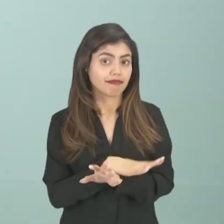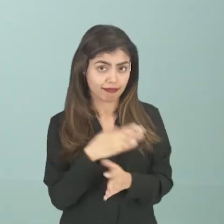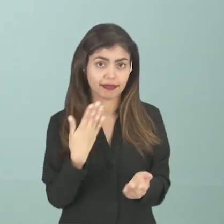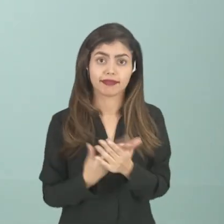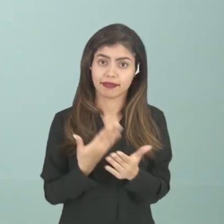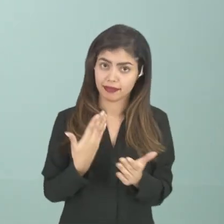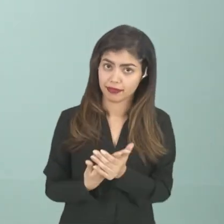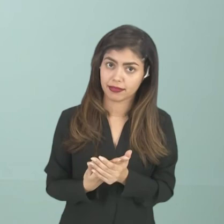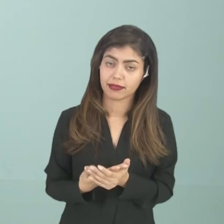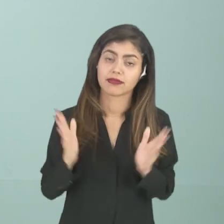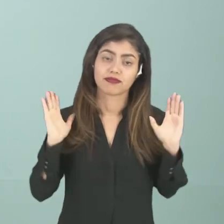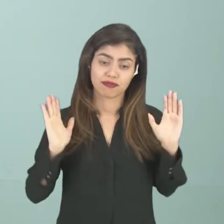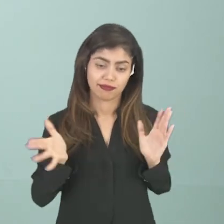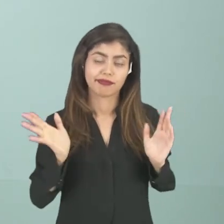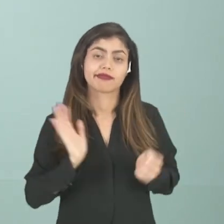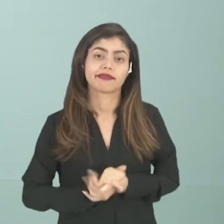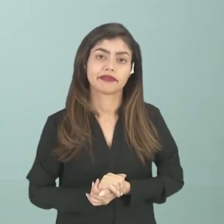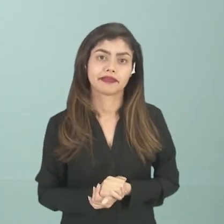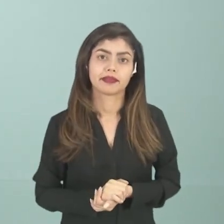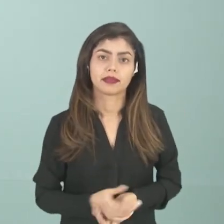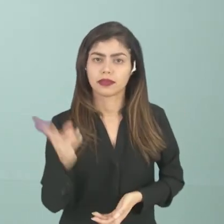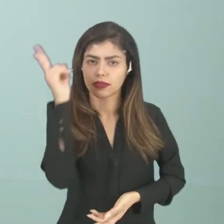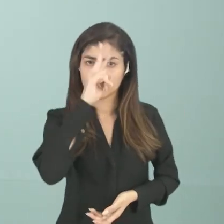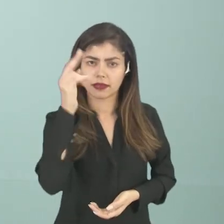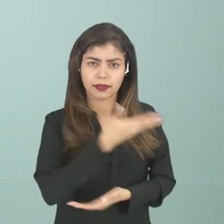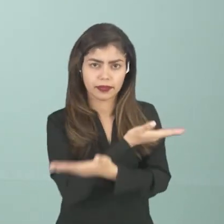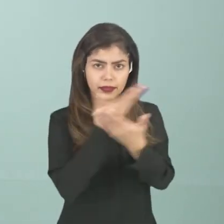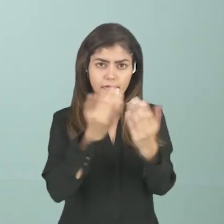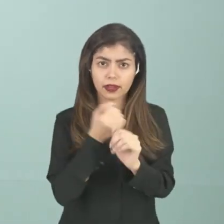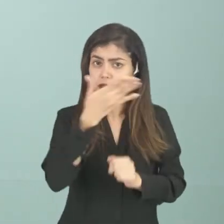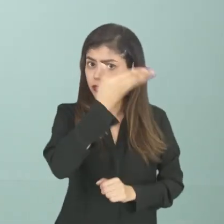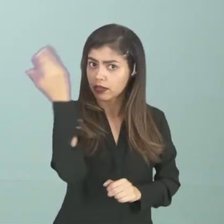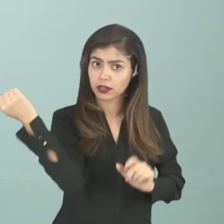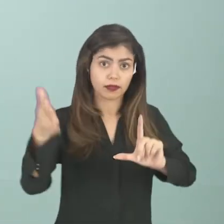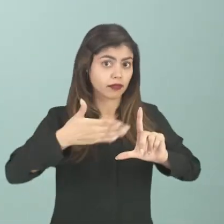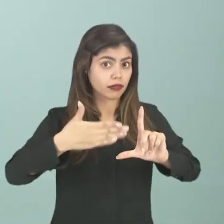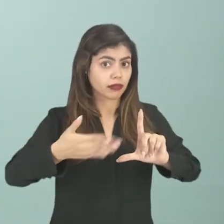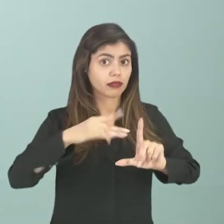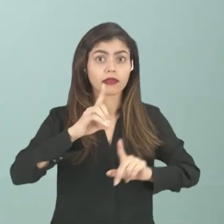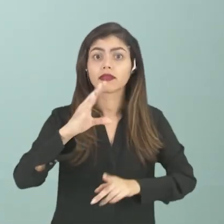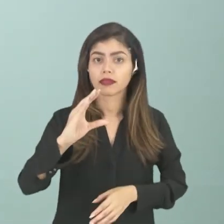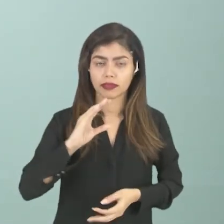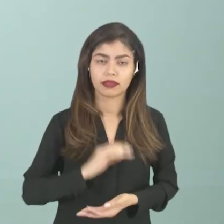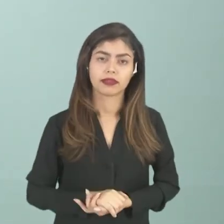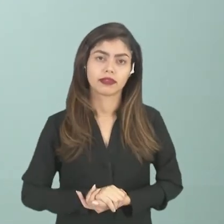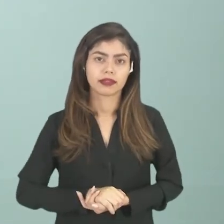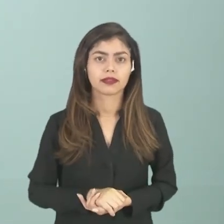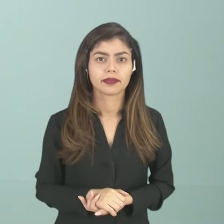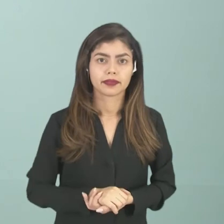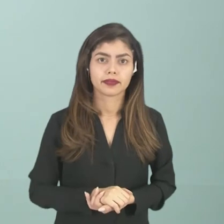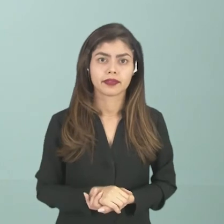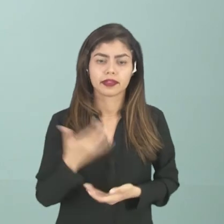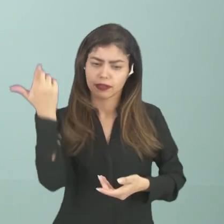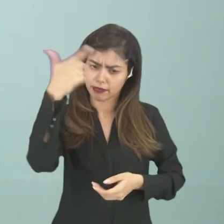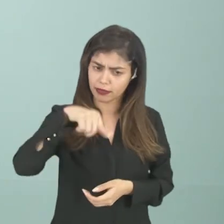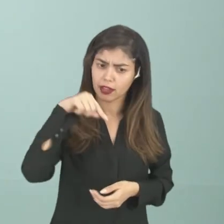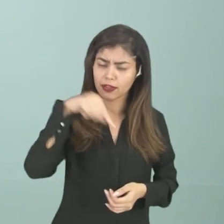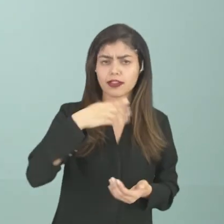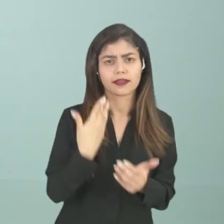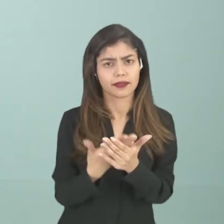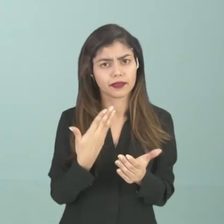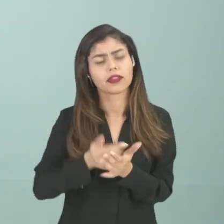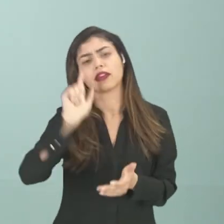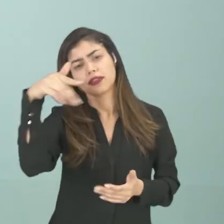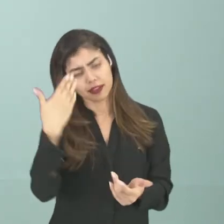aula está terminando e eu quero lembrar você para não deixar de acessar a plataforma Eduque, rever a nossa aula